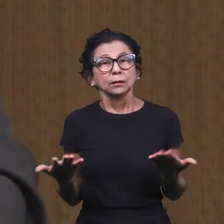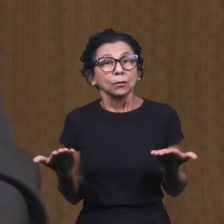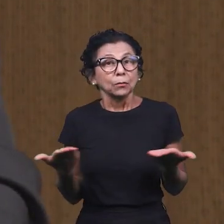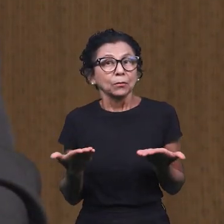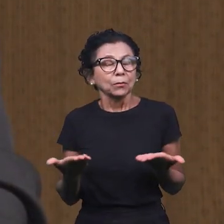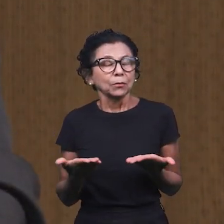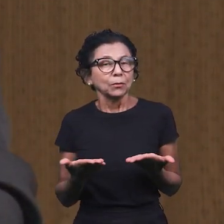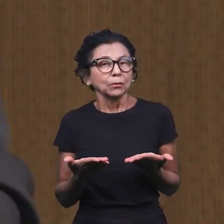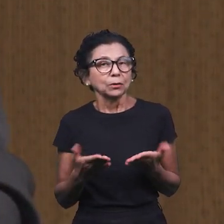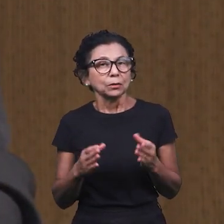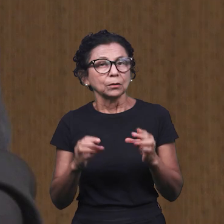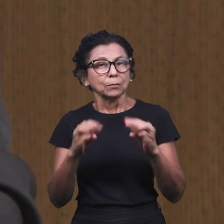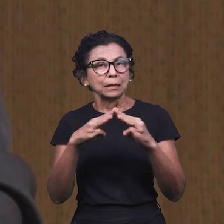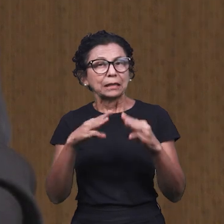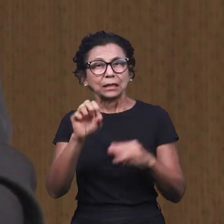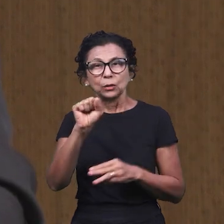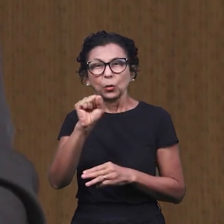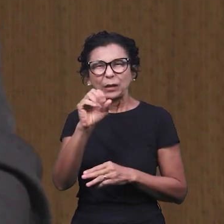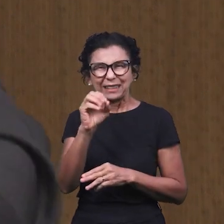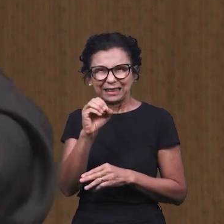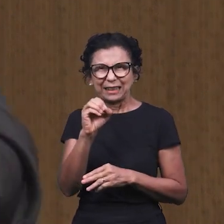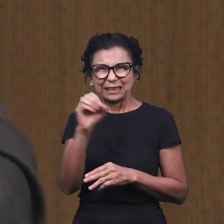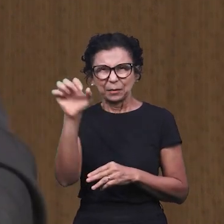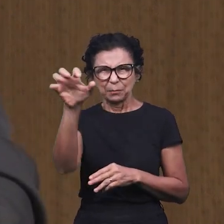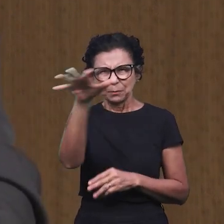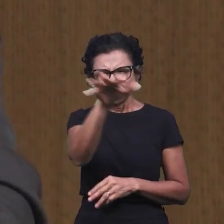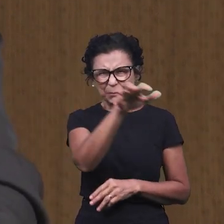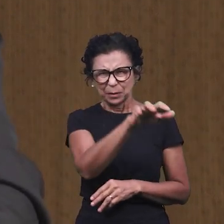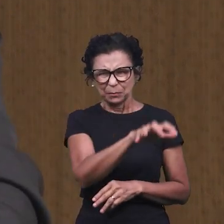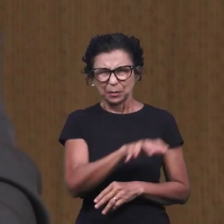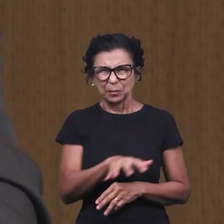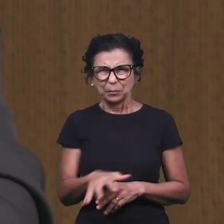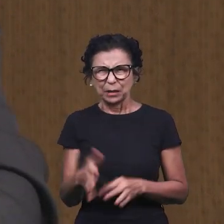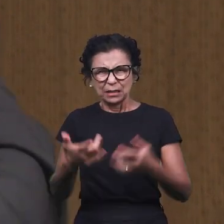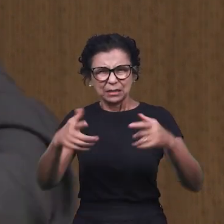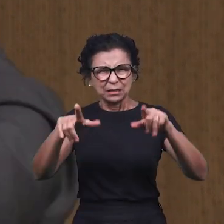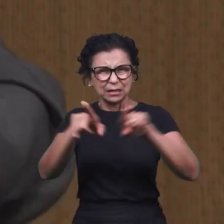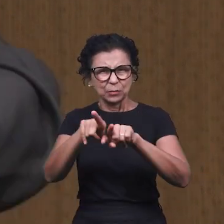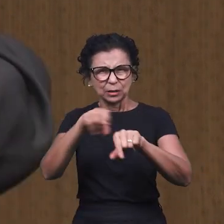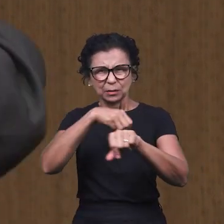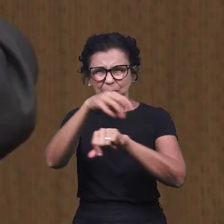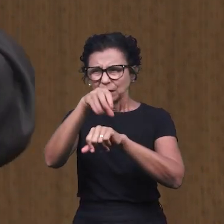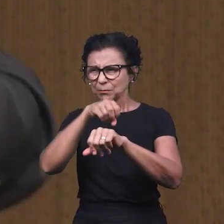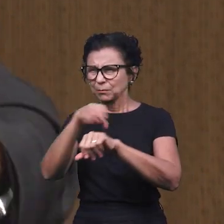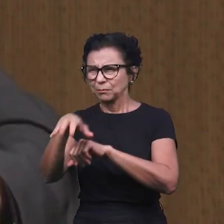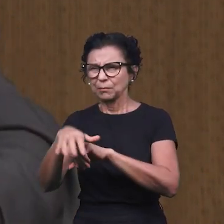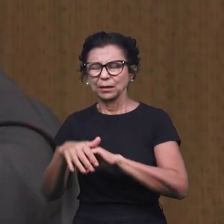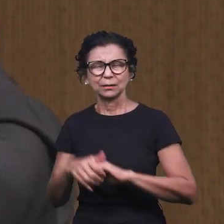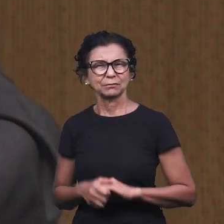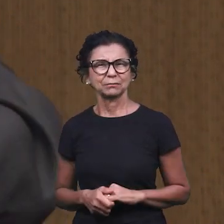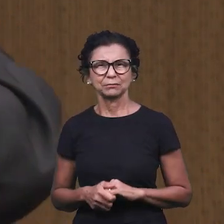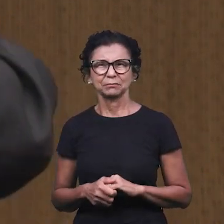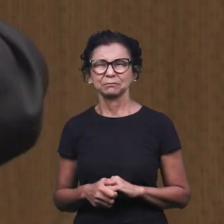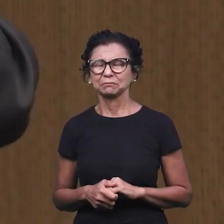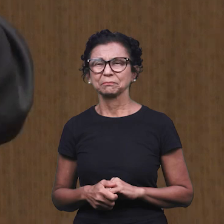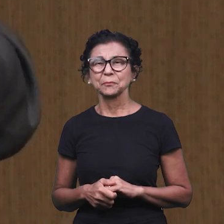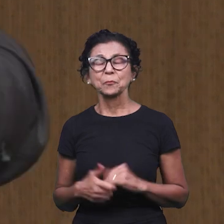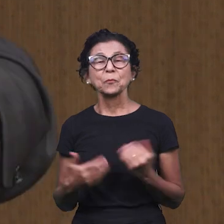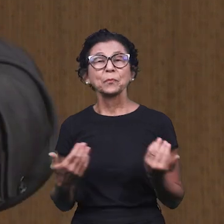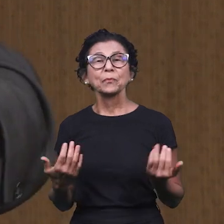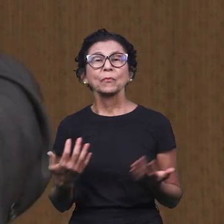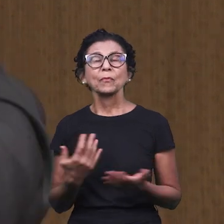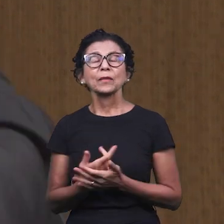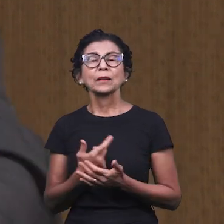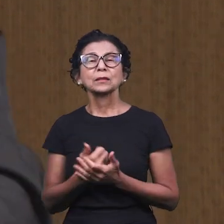é o sinal mais fácil, né? Por exemplo, as pessoas mais simples, às vezes, não tem uma boa internet, não